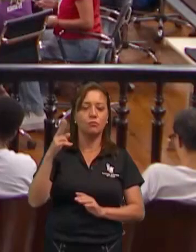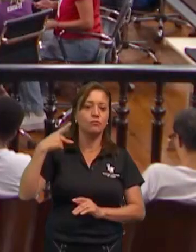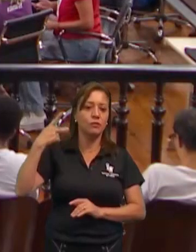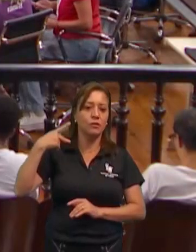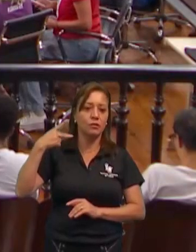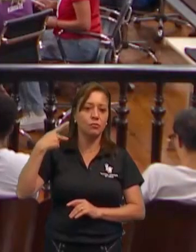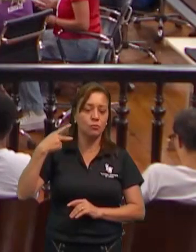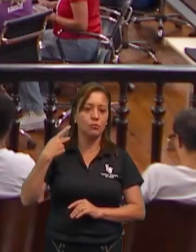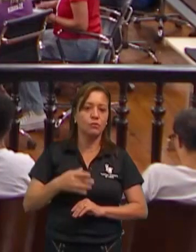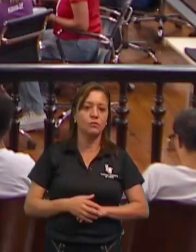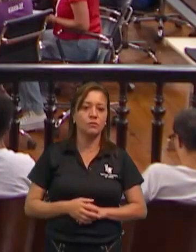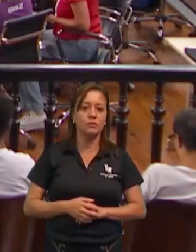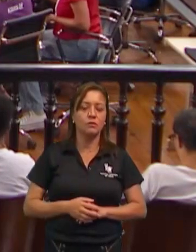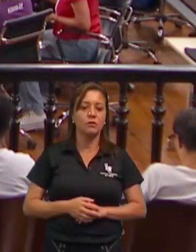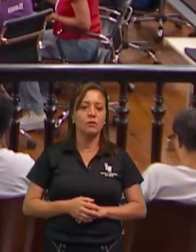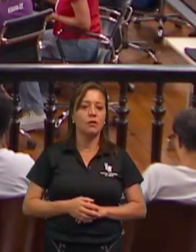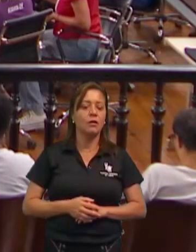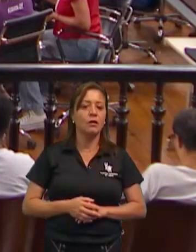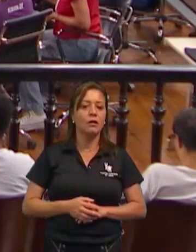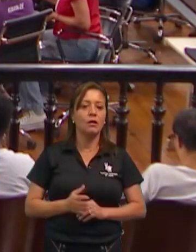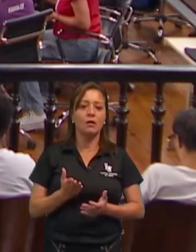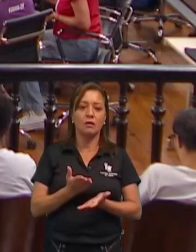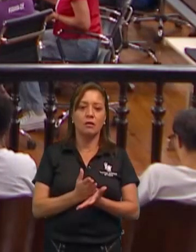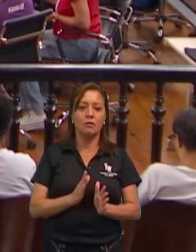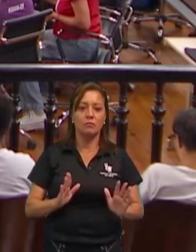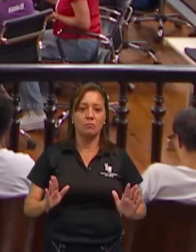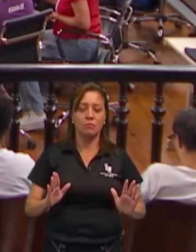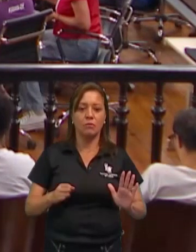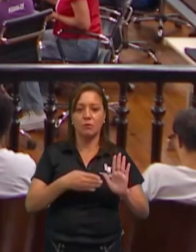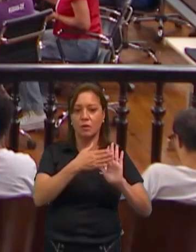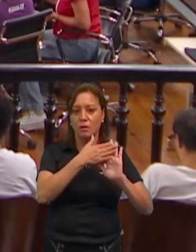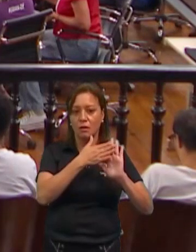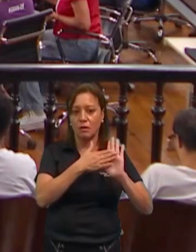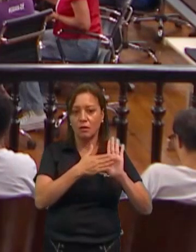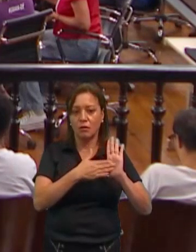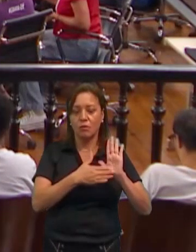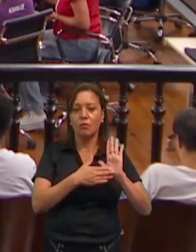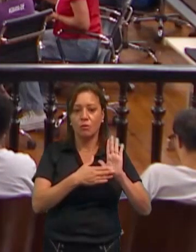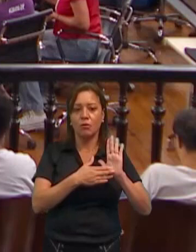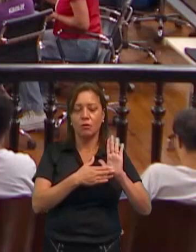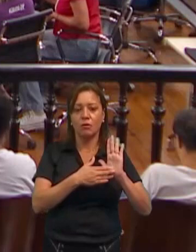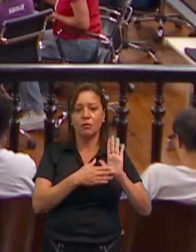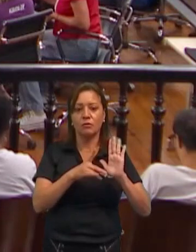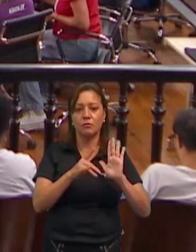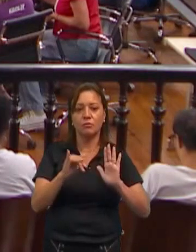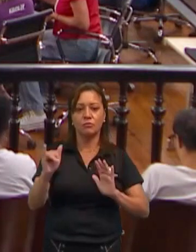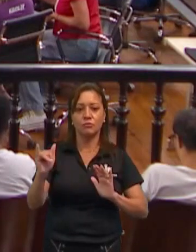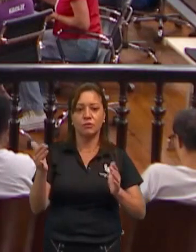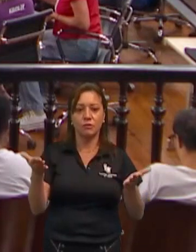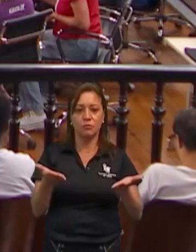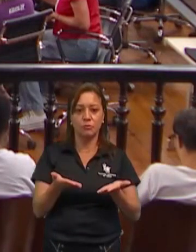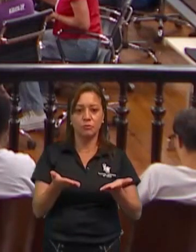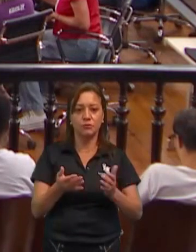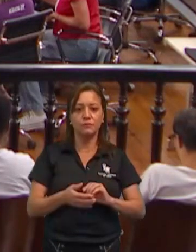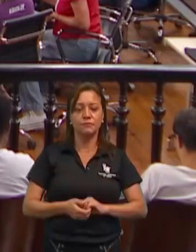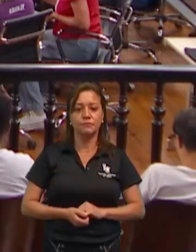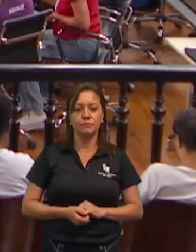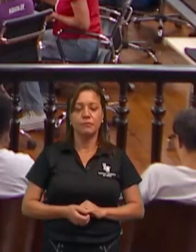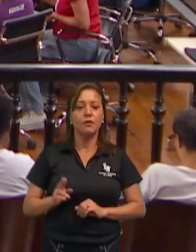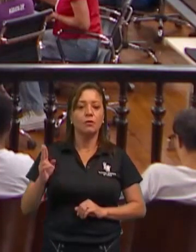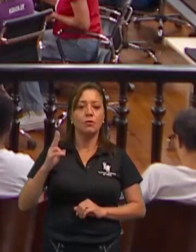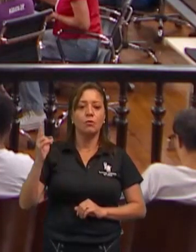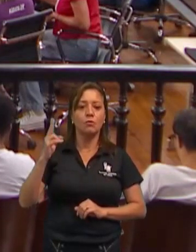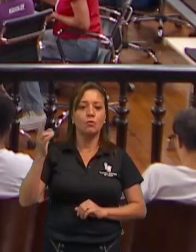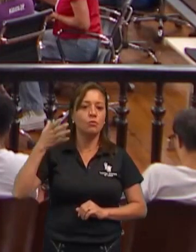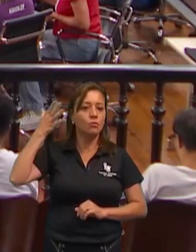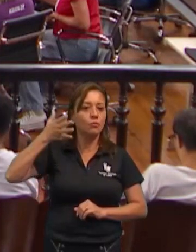vereadoras. Encerrada a ordem do dia. E agora nós vamos dar aqui a palavra aos vereadores inscritos para fazer uso da tribuna